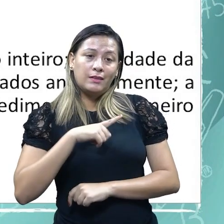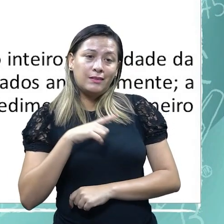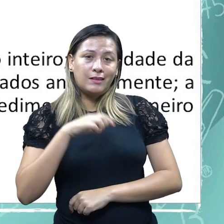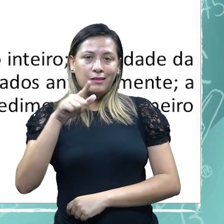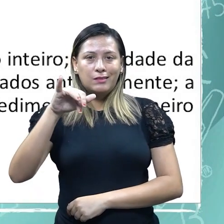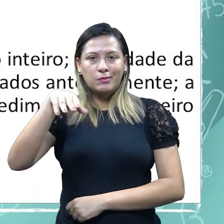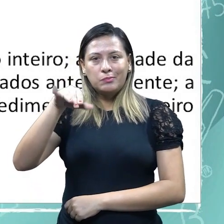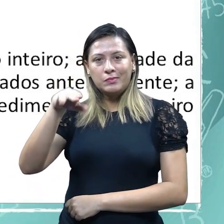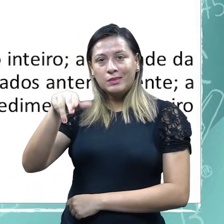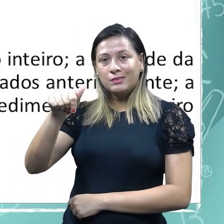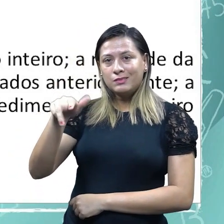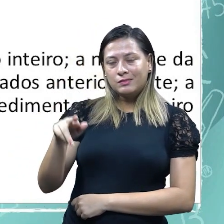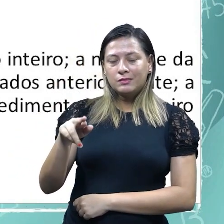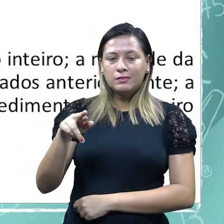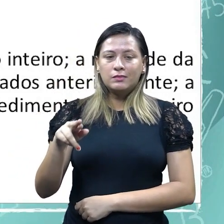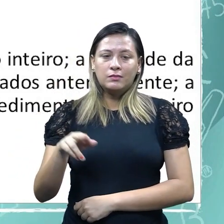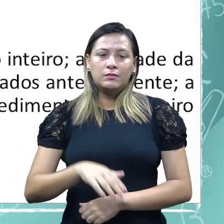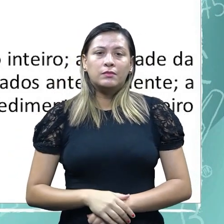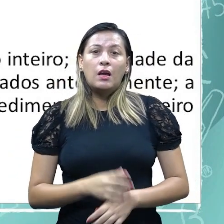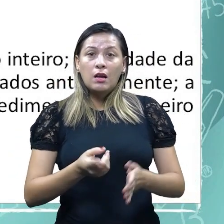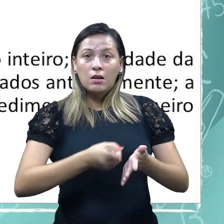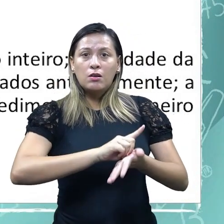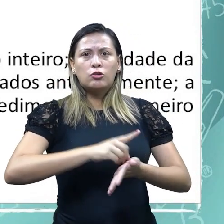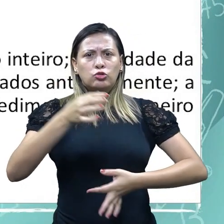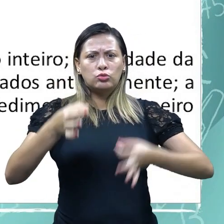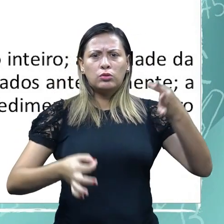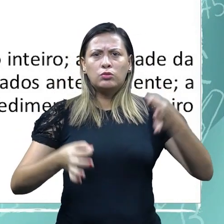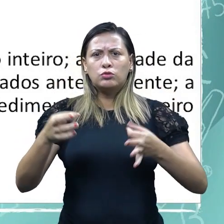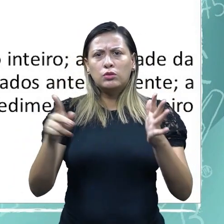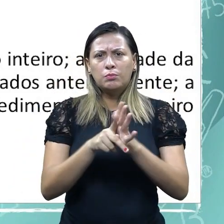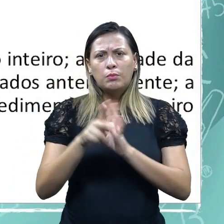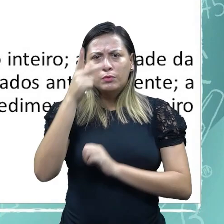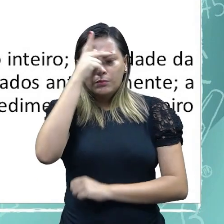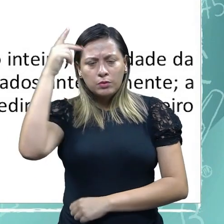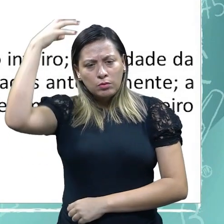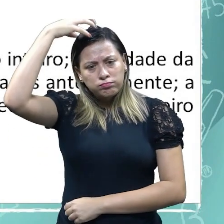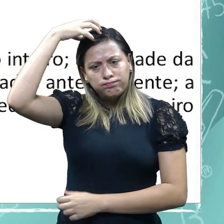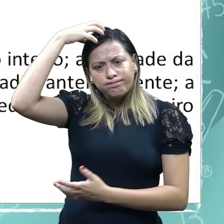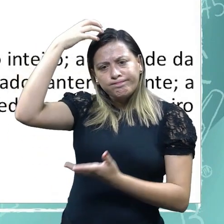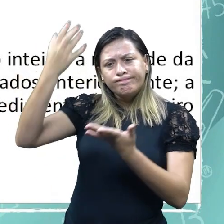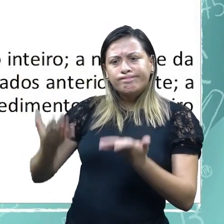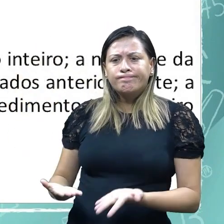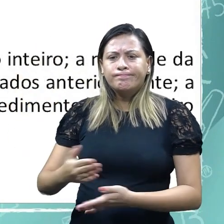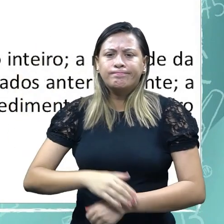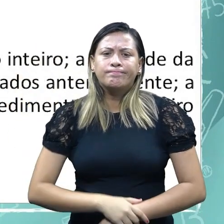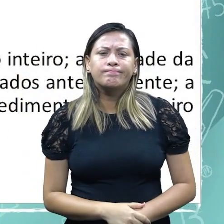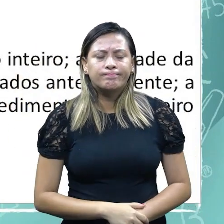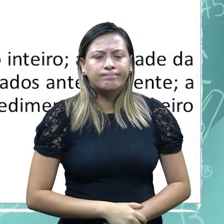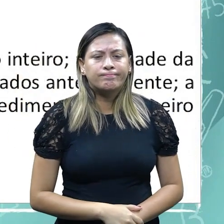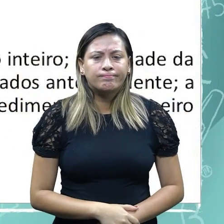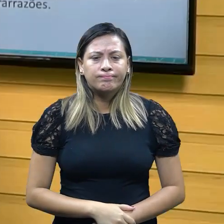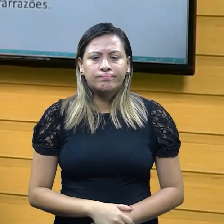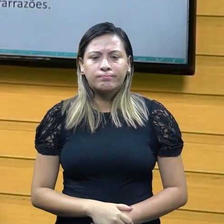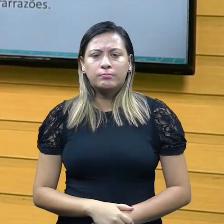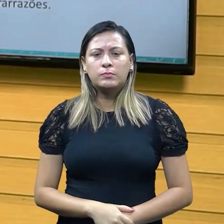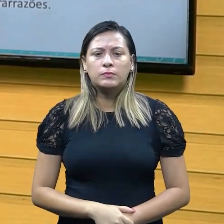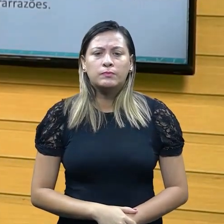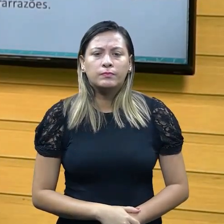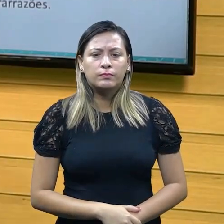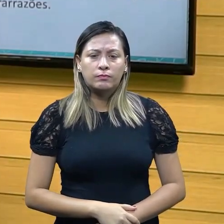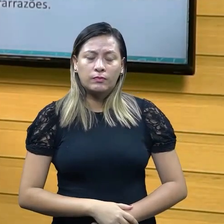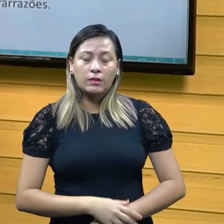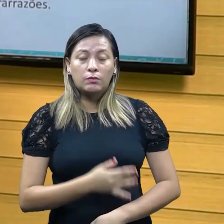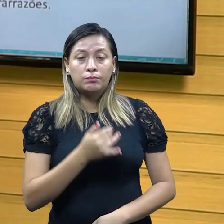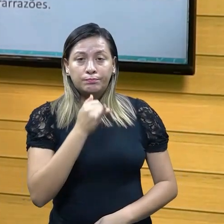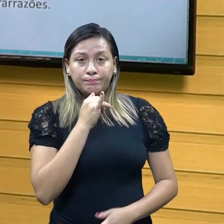liminar concedida sem a audiência do réu. Apenas os atos subsequentes serão desconstituídos. Então, vamos lá. Você tem